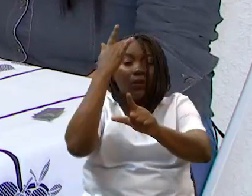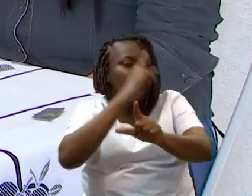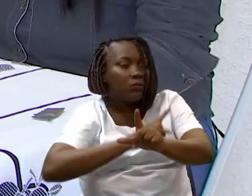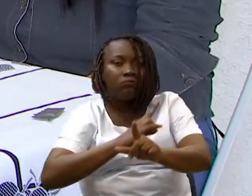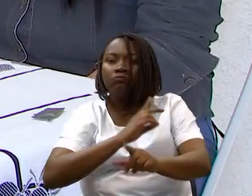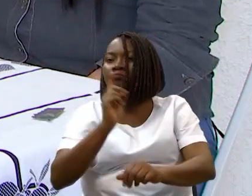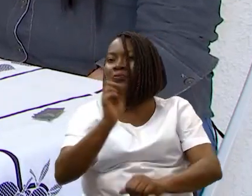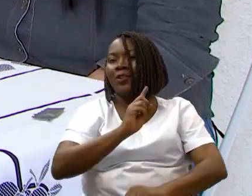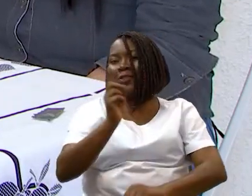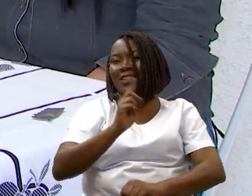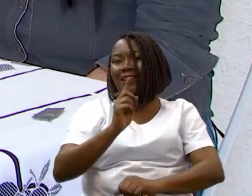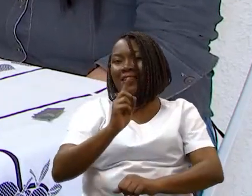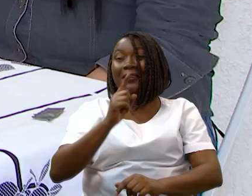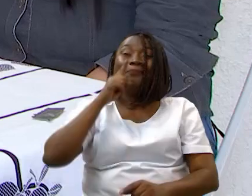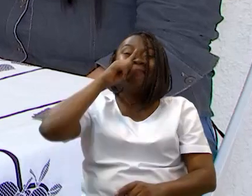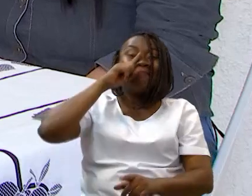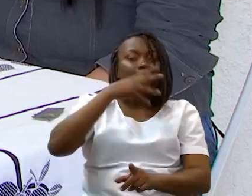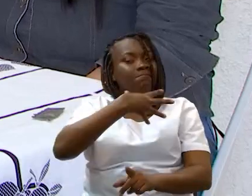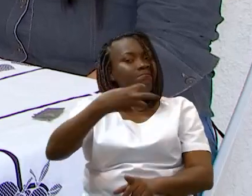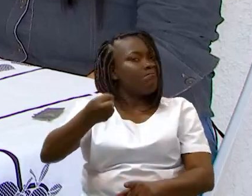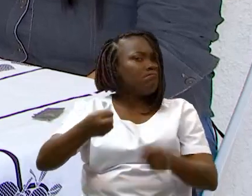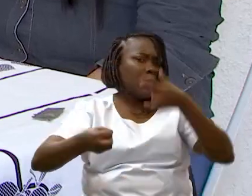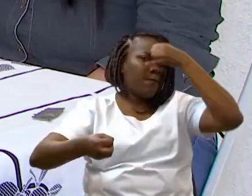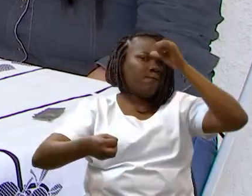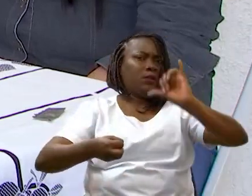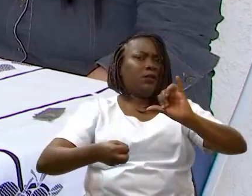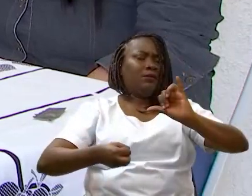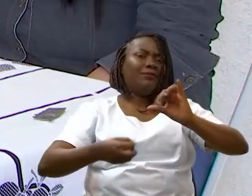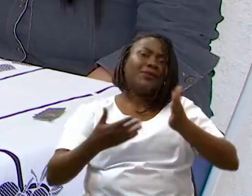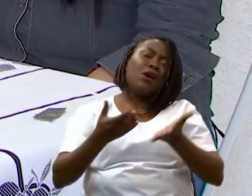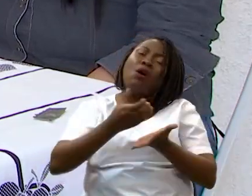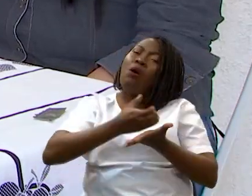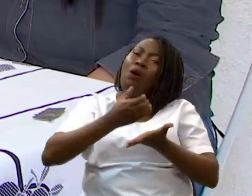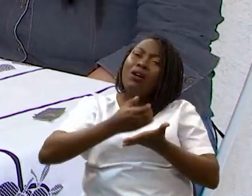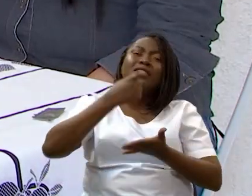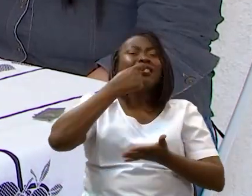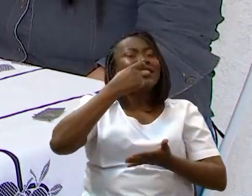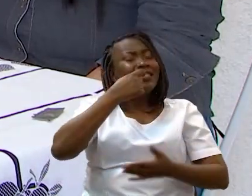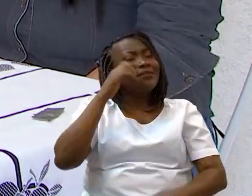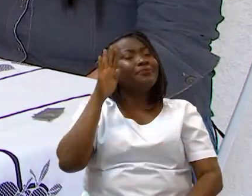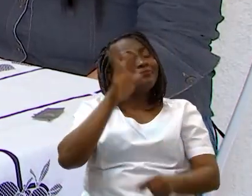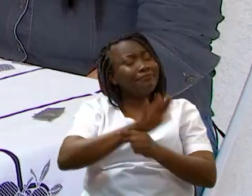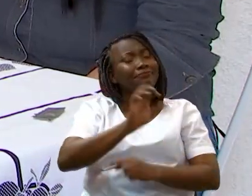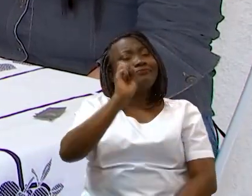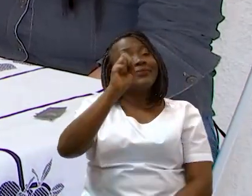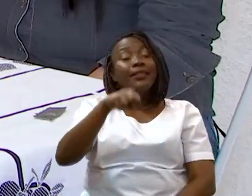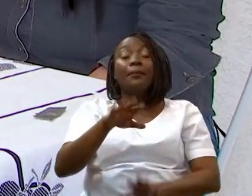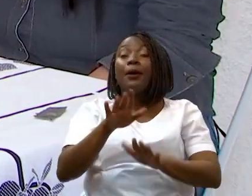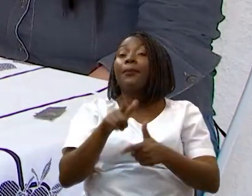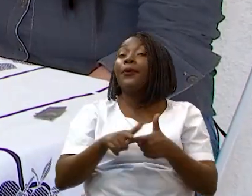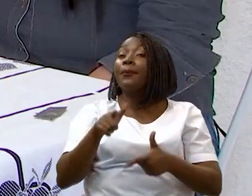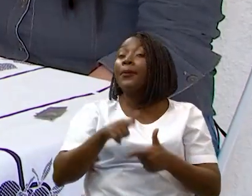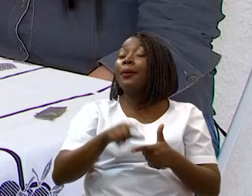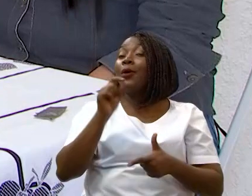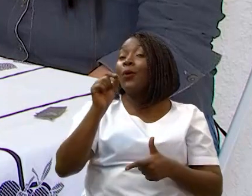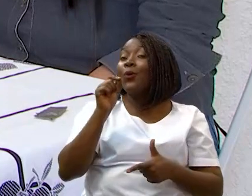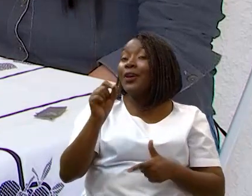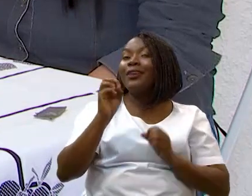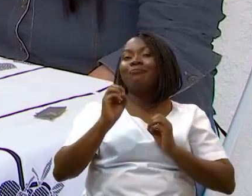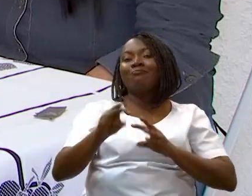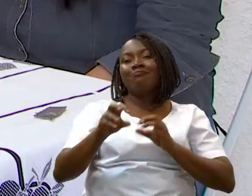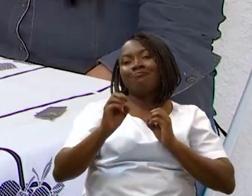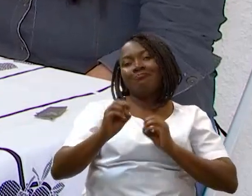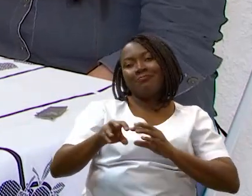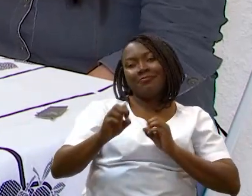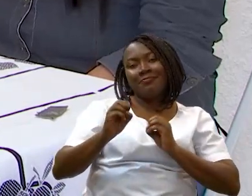Então, não corre o risco de ser contaminado. Então, o copo de plástico tem sua utilidade, sim. Agora, o problema é a